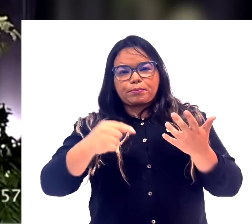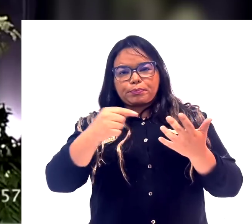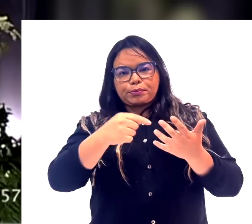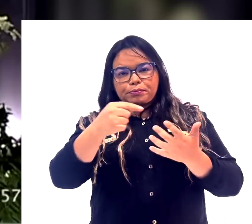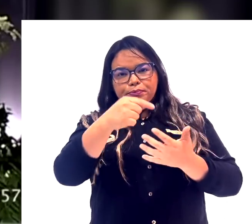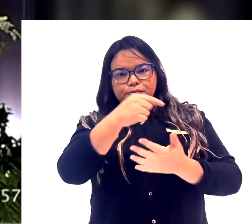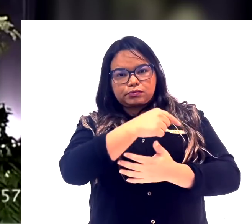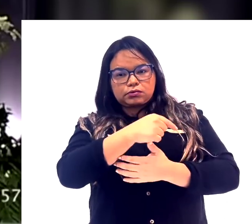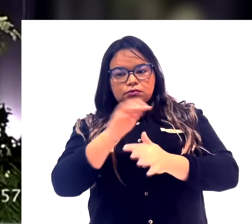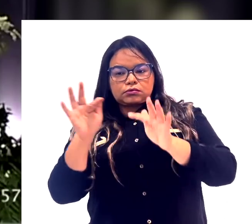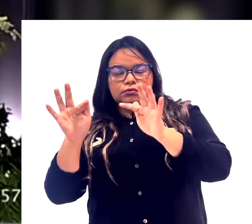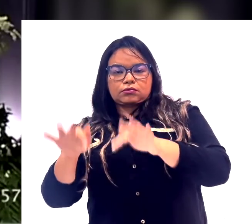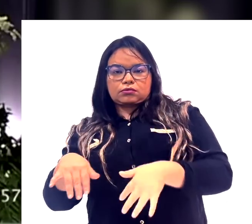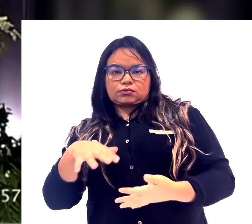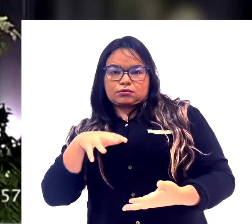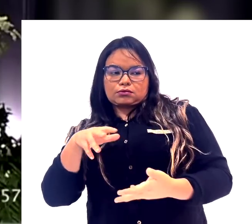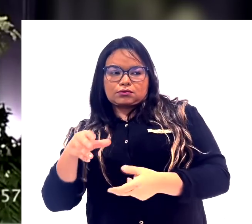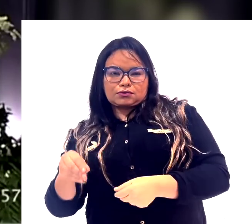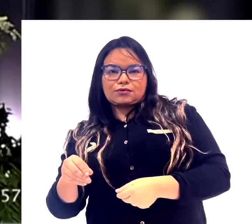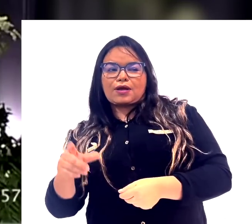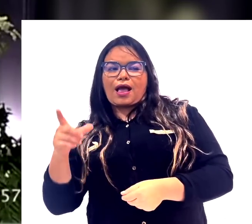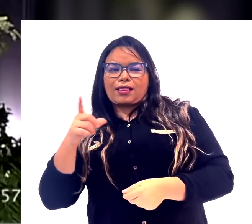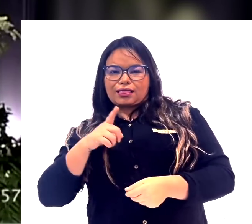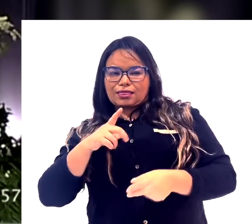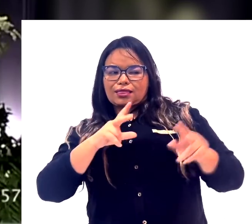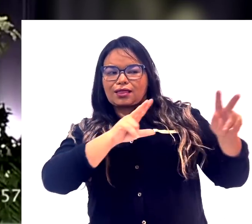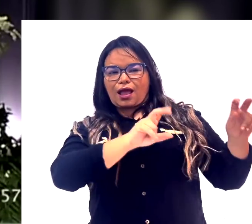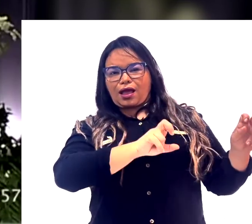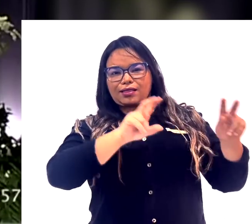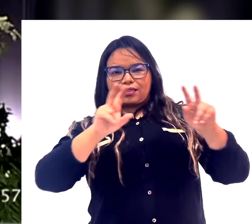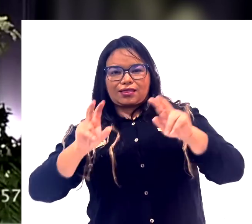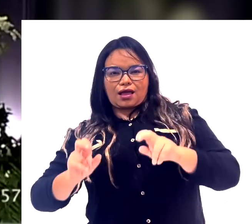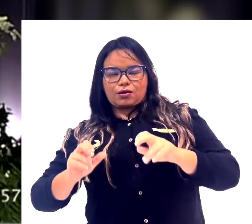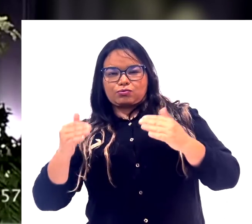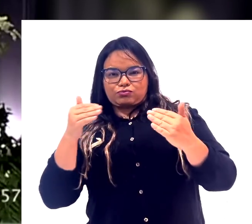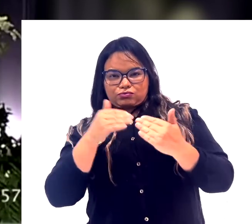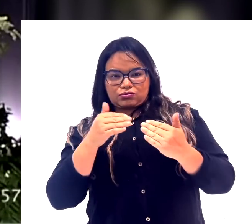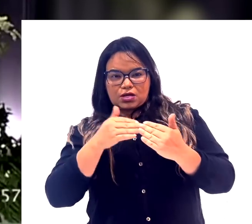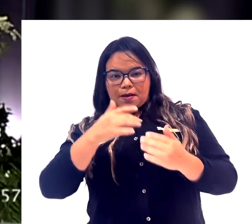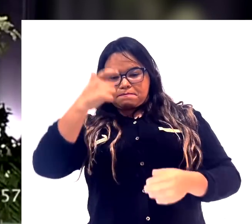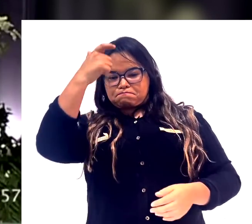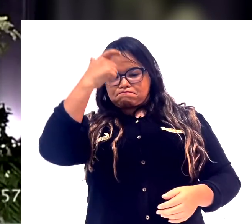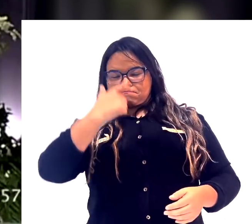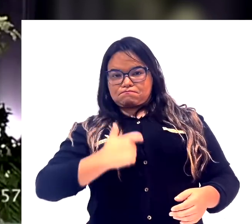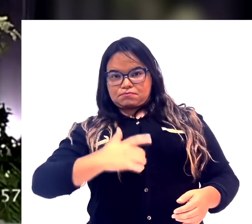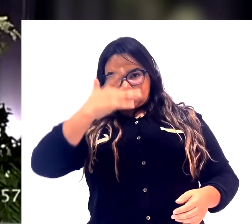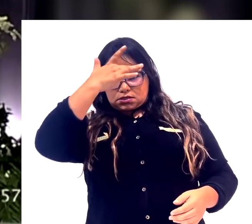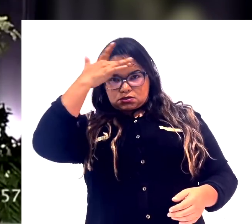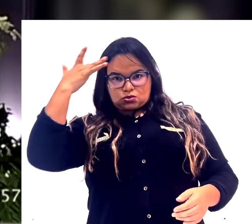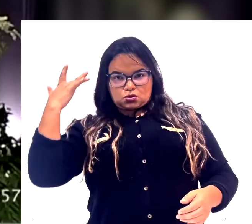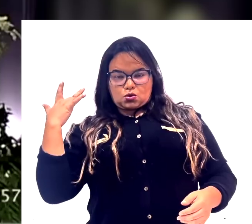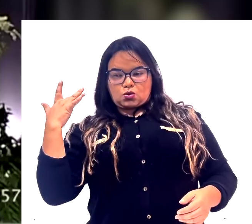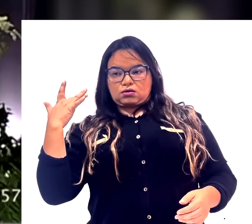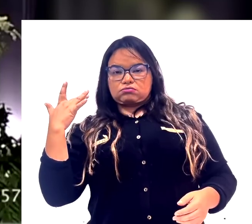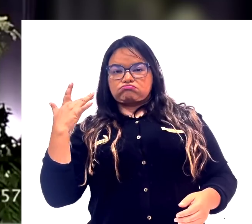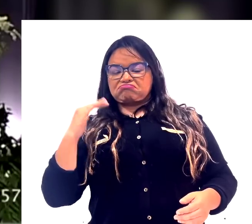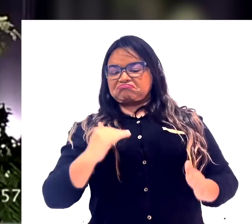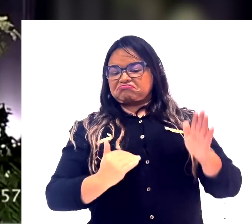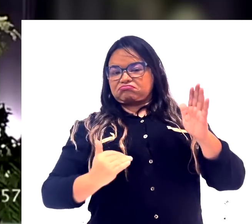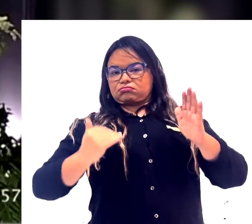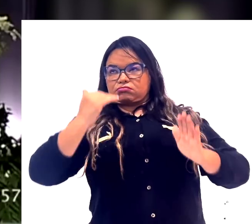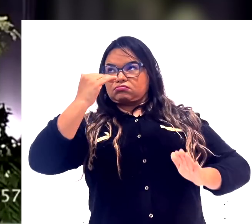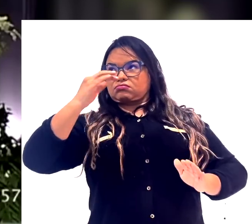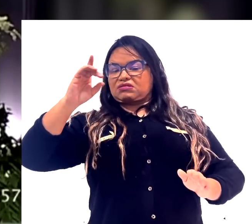também culminam com este mesmo assunto. O homem sendo colocado no lugar onde o divino deveria